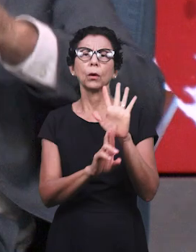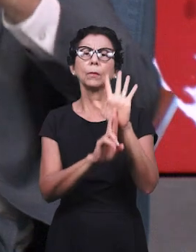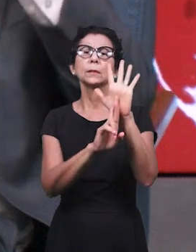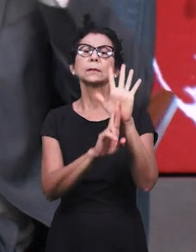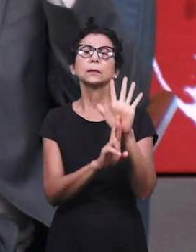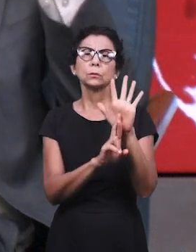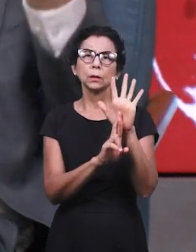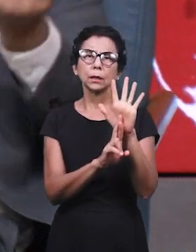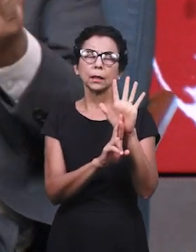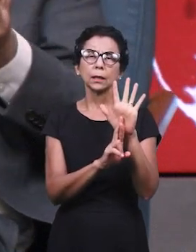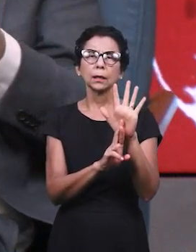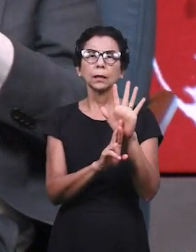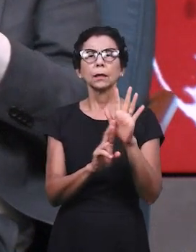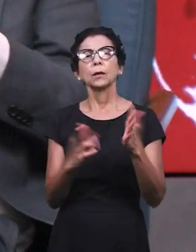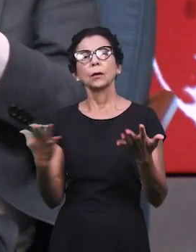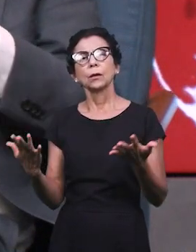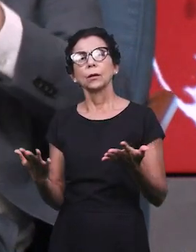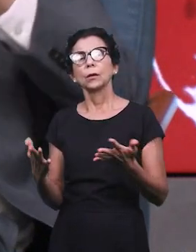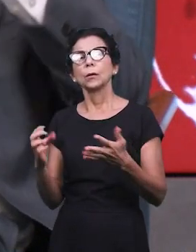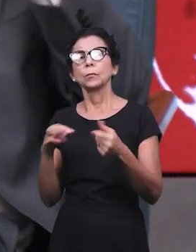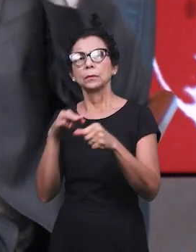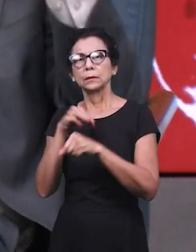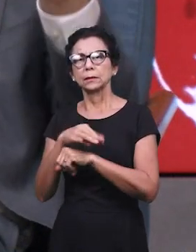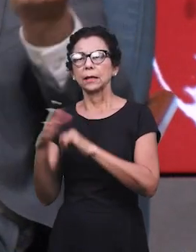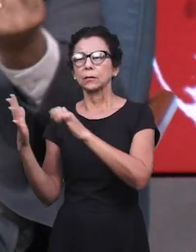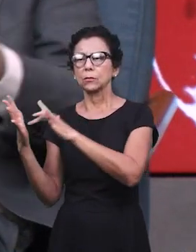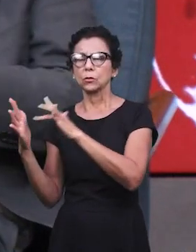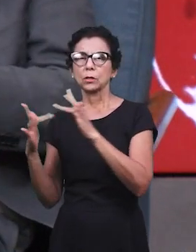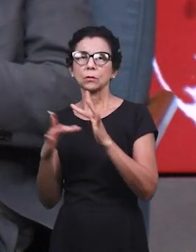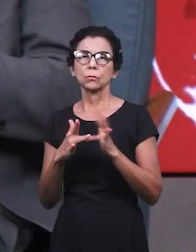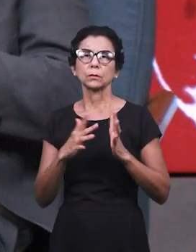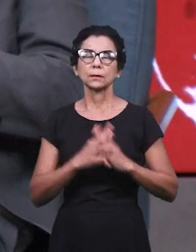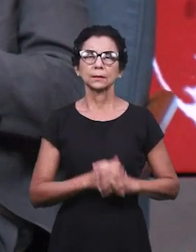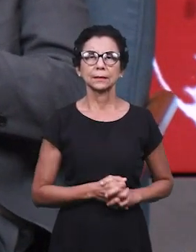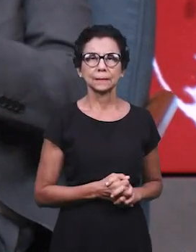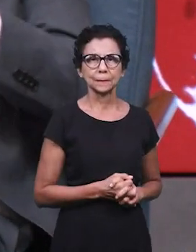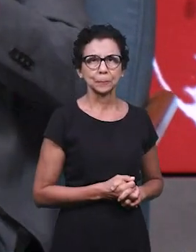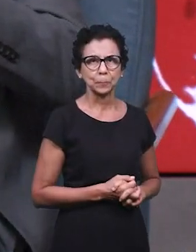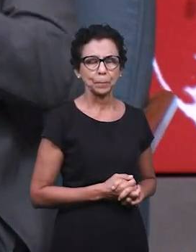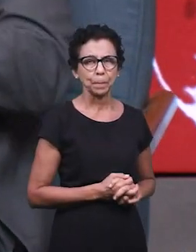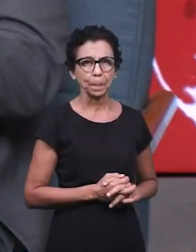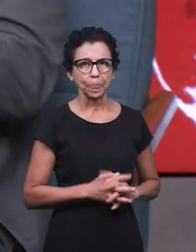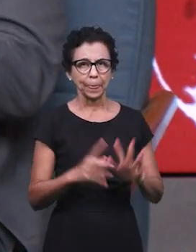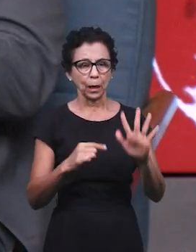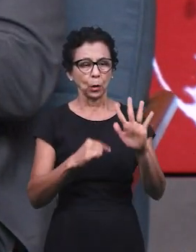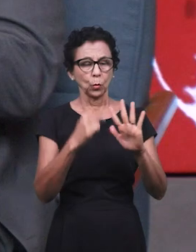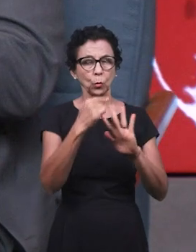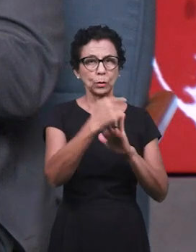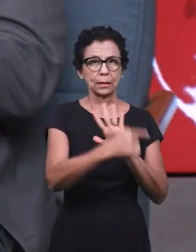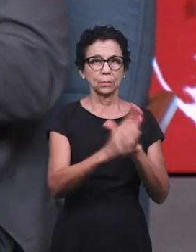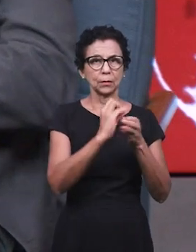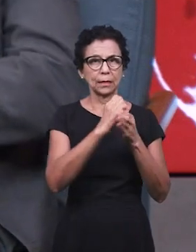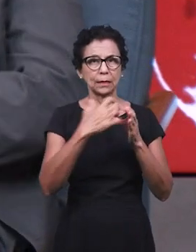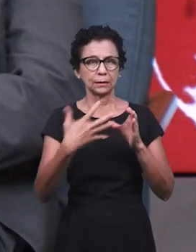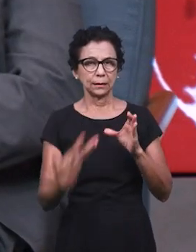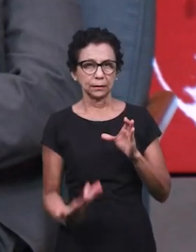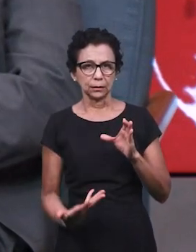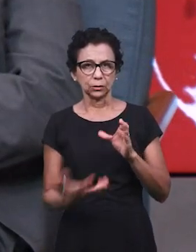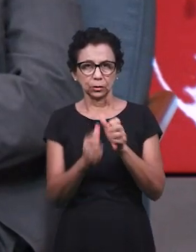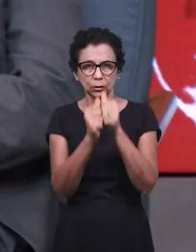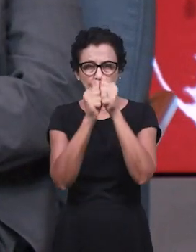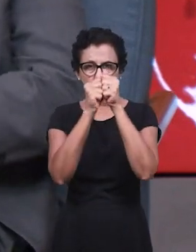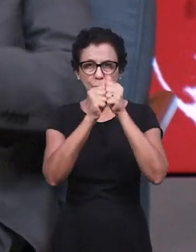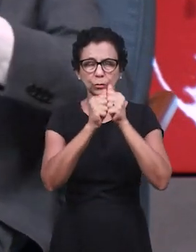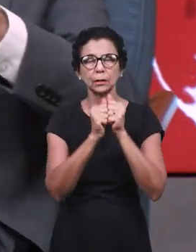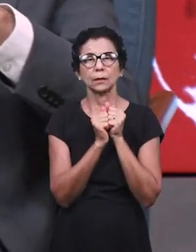Jesus. Porque a igreja é corpo, os ministérios juntos formam o corpo. Esse corpo, o resultado é